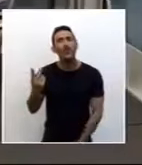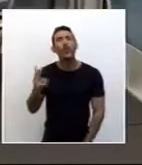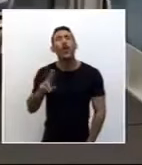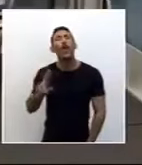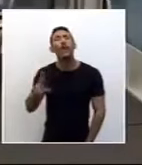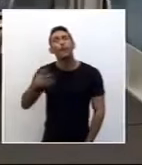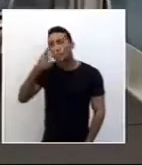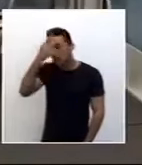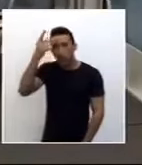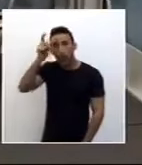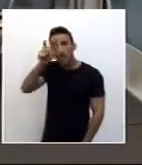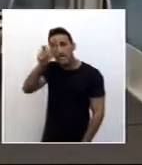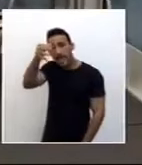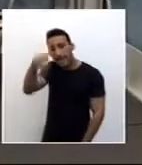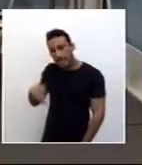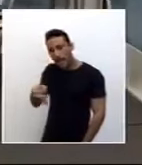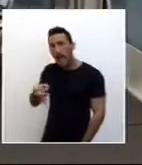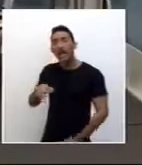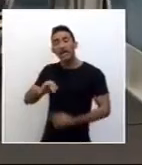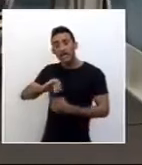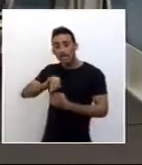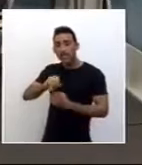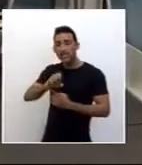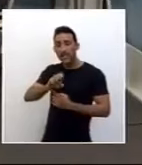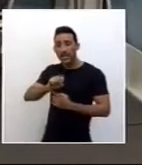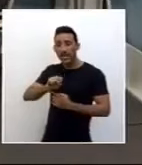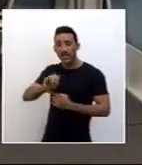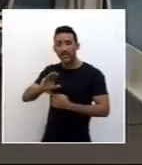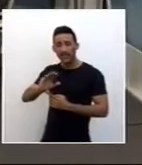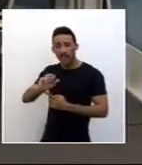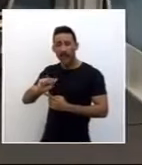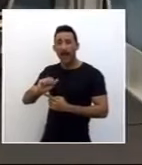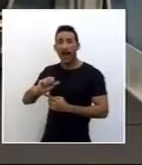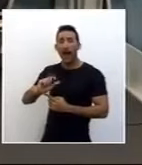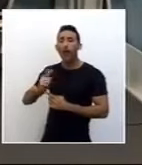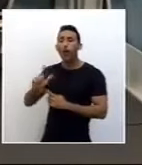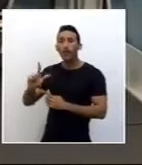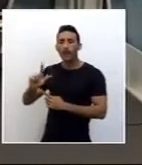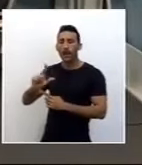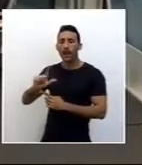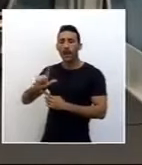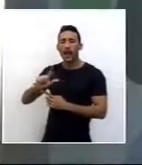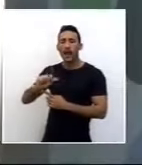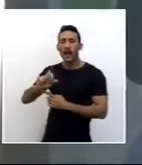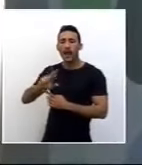Jéssica também a Larissa tá correto